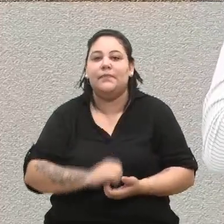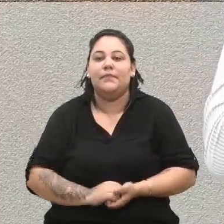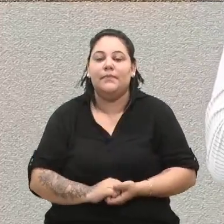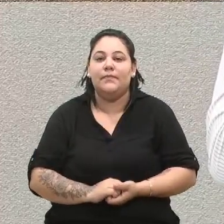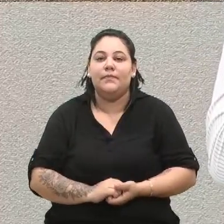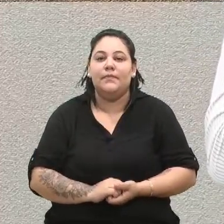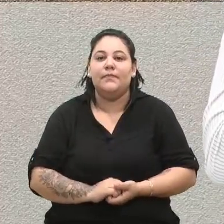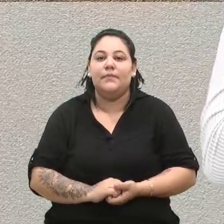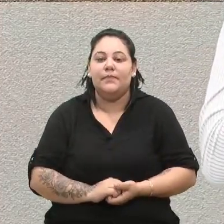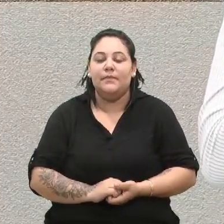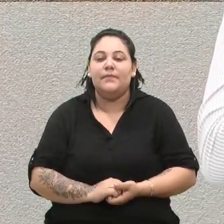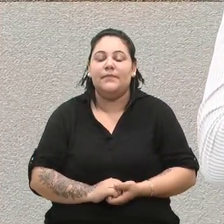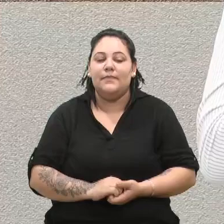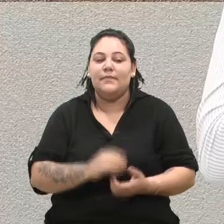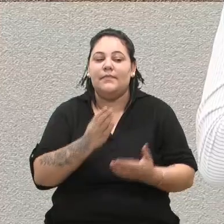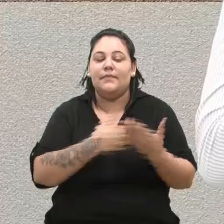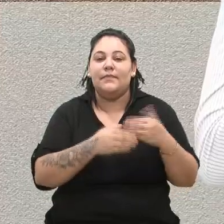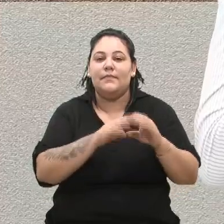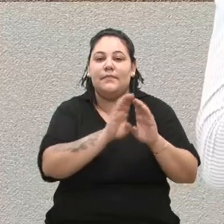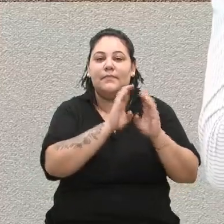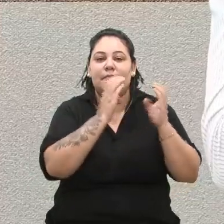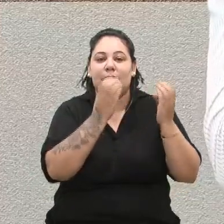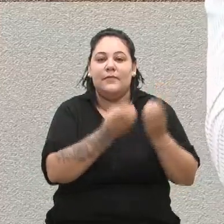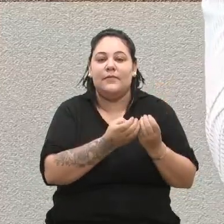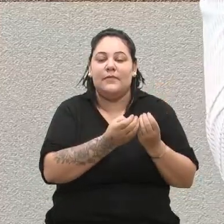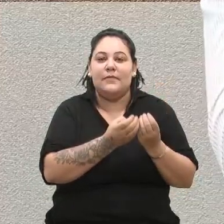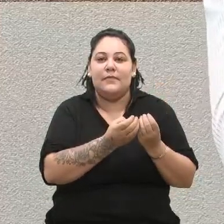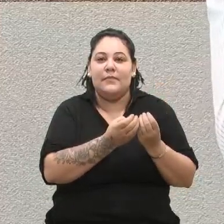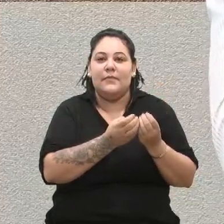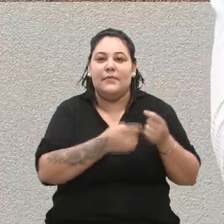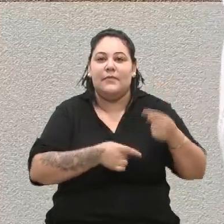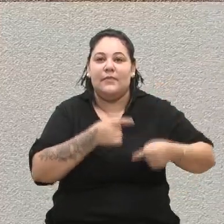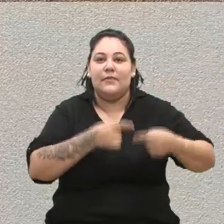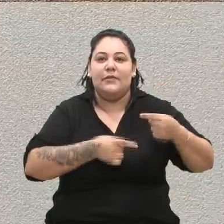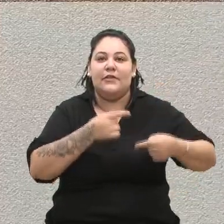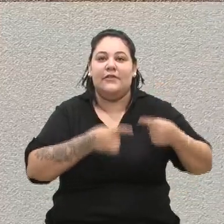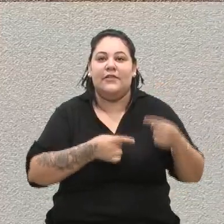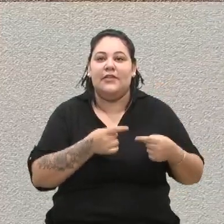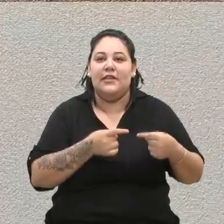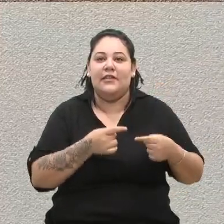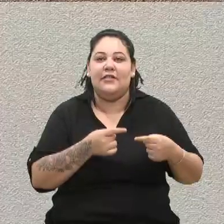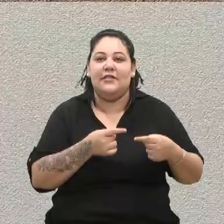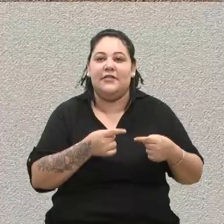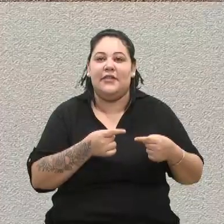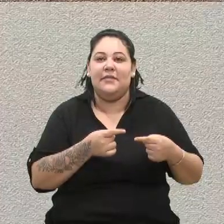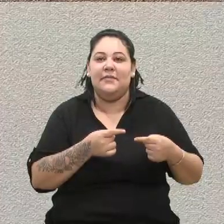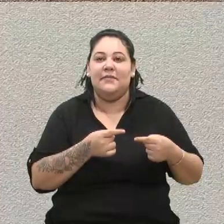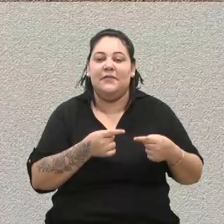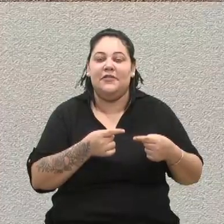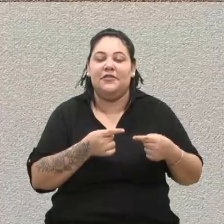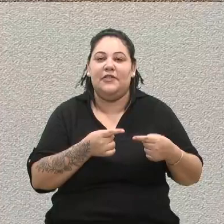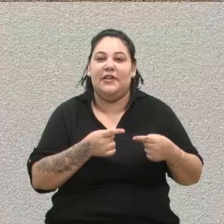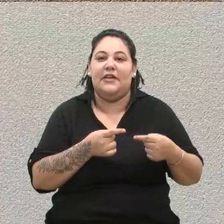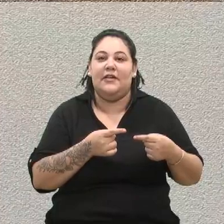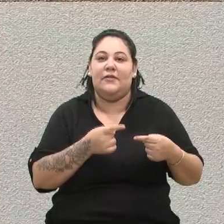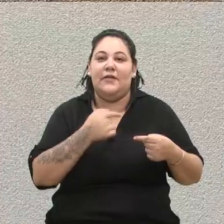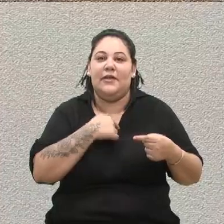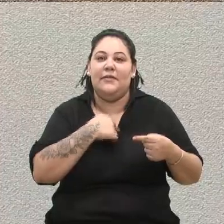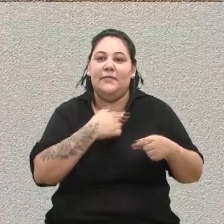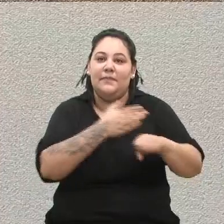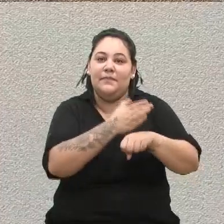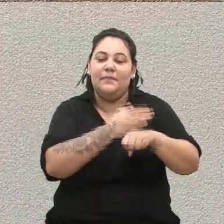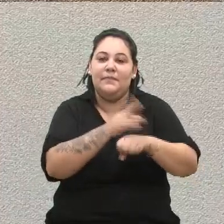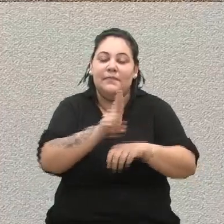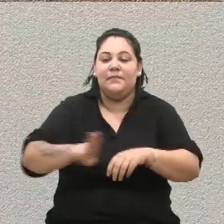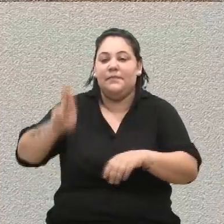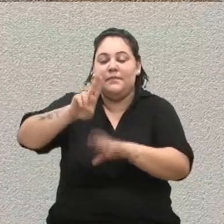a toda a comunidade. Nós já discutimos inúmeras vezes termos de cessão de uso de centros